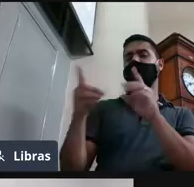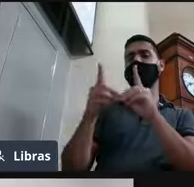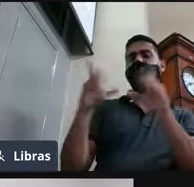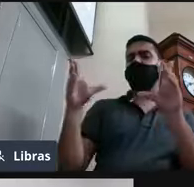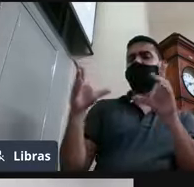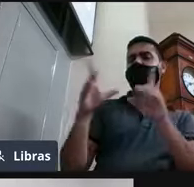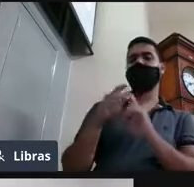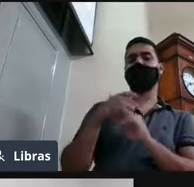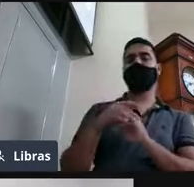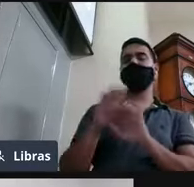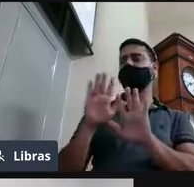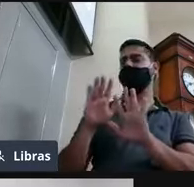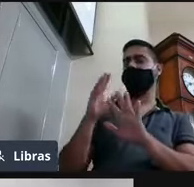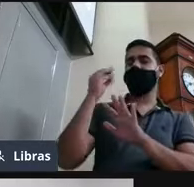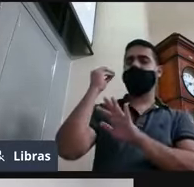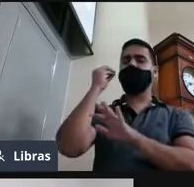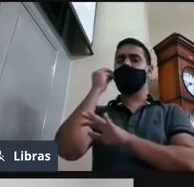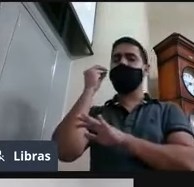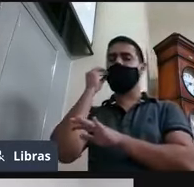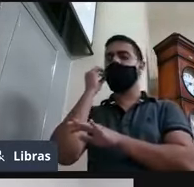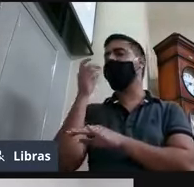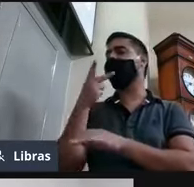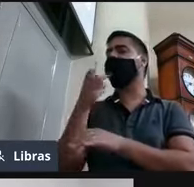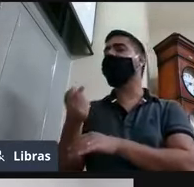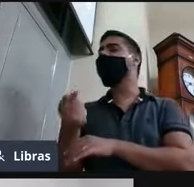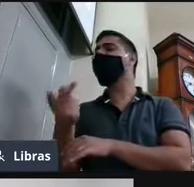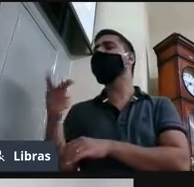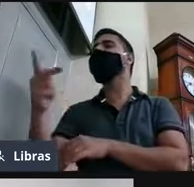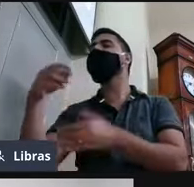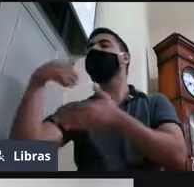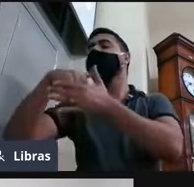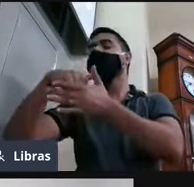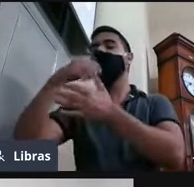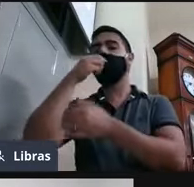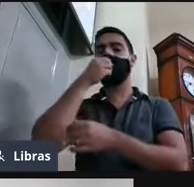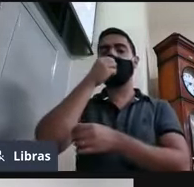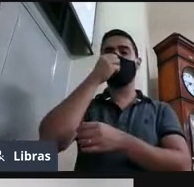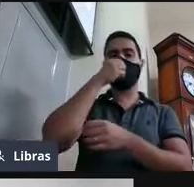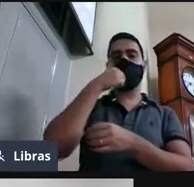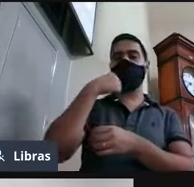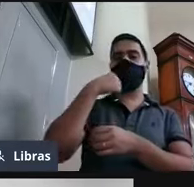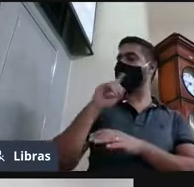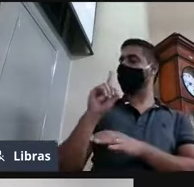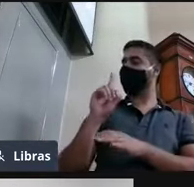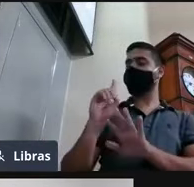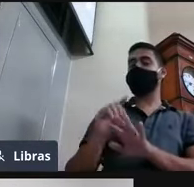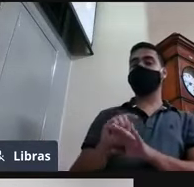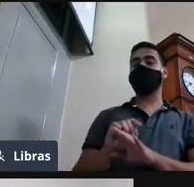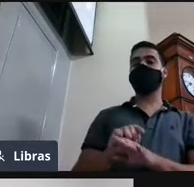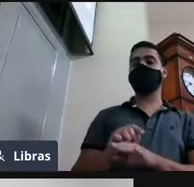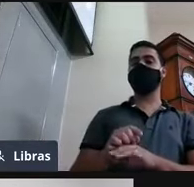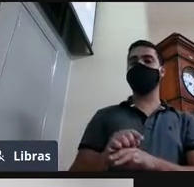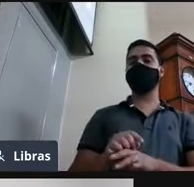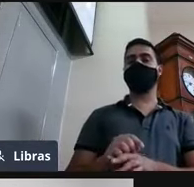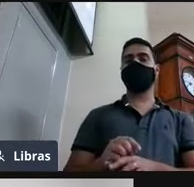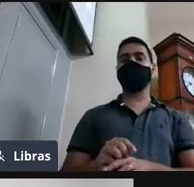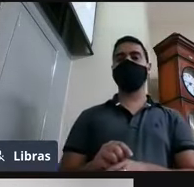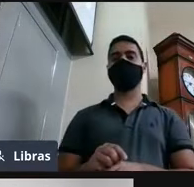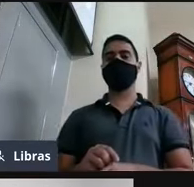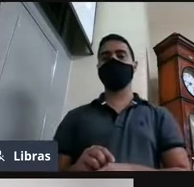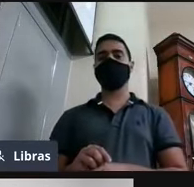democracia. Mas tentar dar preço no voto dos outros, graças a Deus não foi comigo. Nem sonhar em chegar